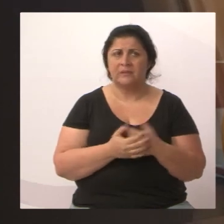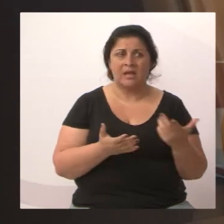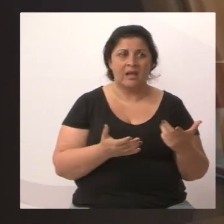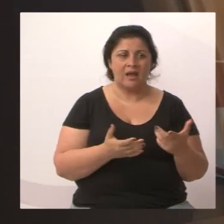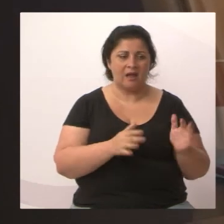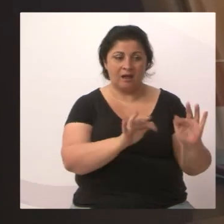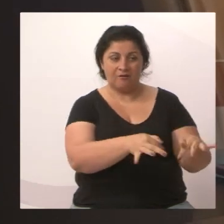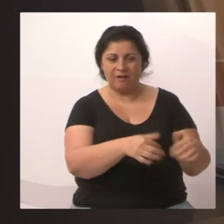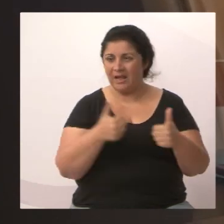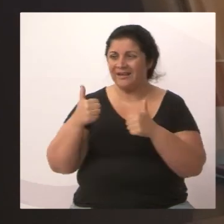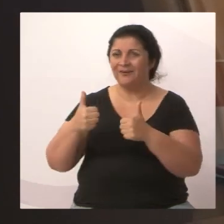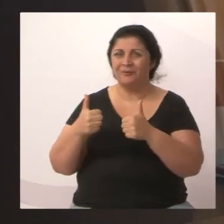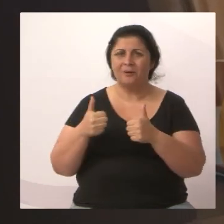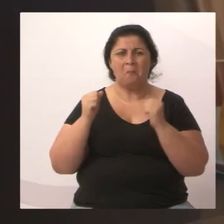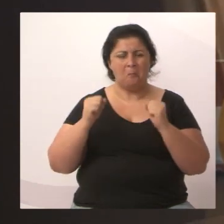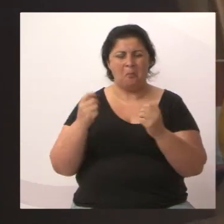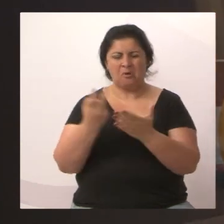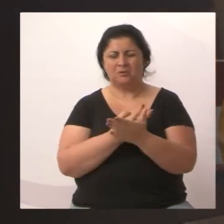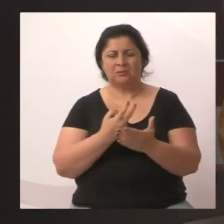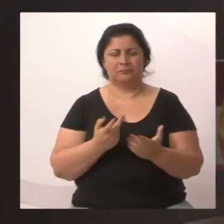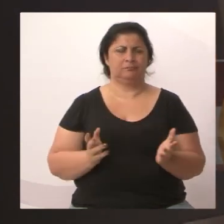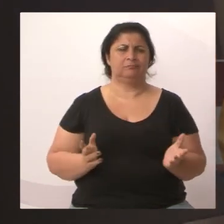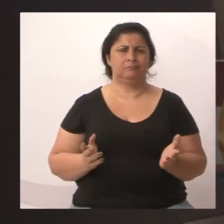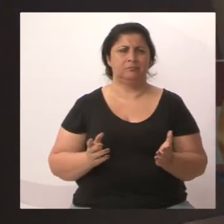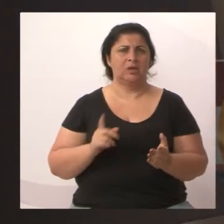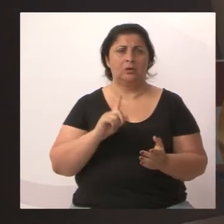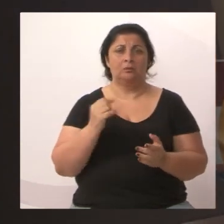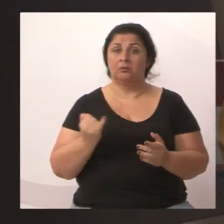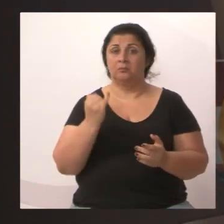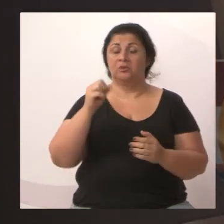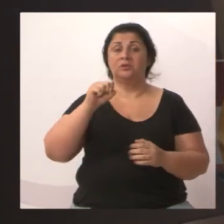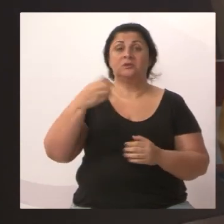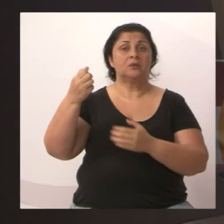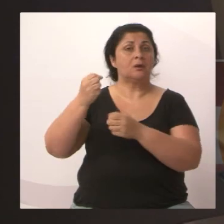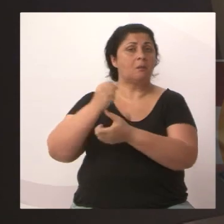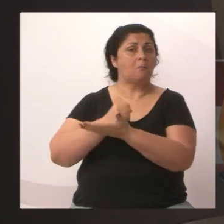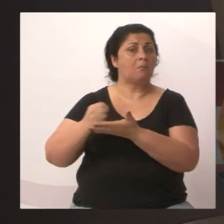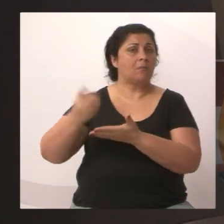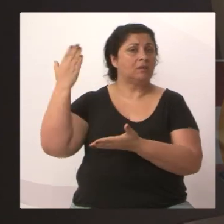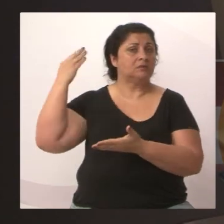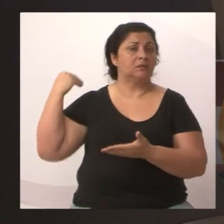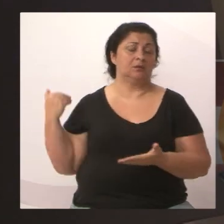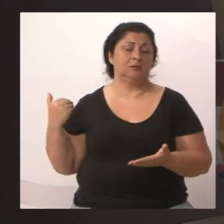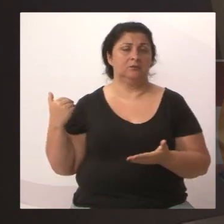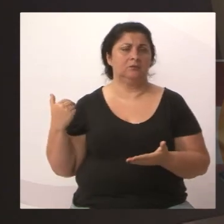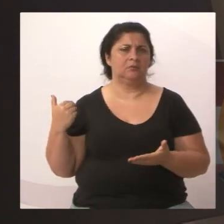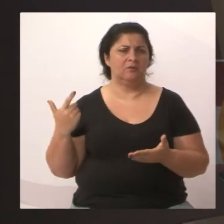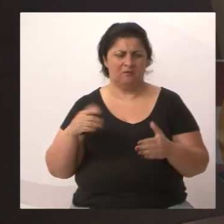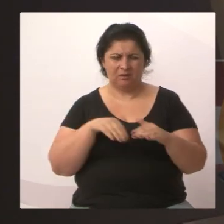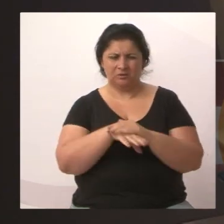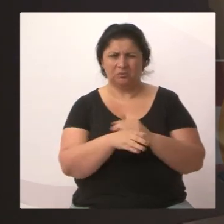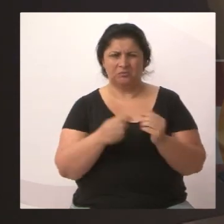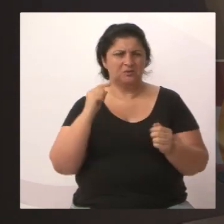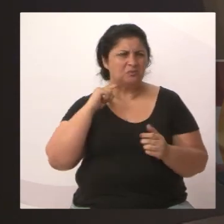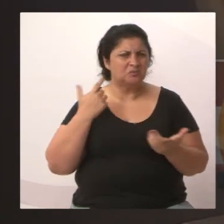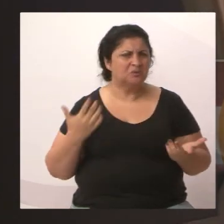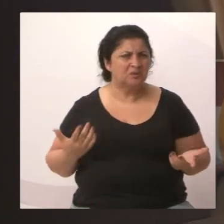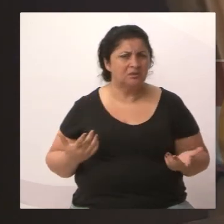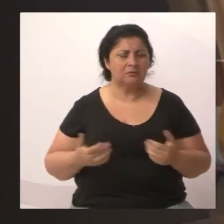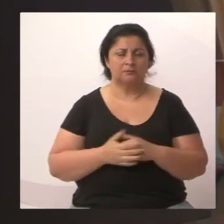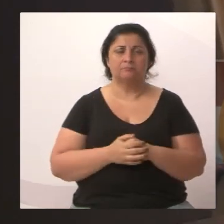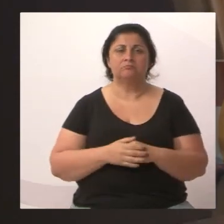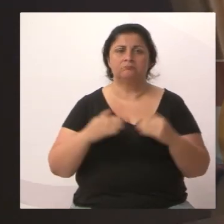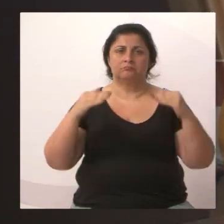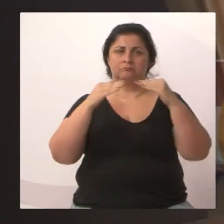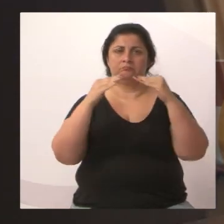os meios de qualquer forma. E não importa se está no passado, nós vamos deixar sujeira embaixo do tapete? Meu voto é favorável ao